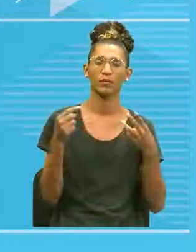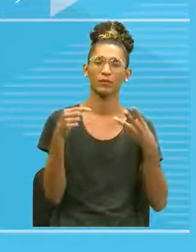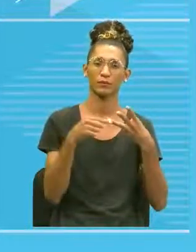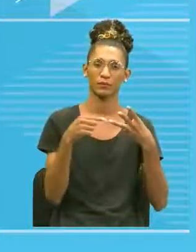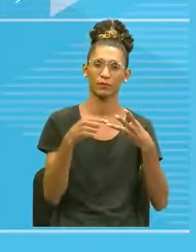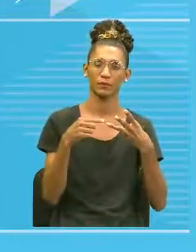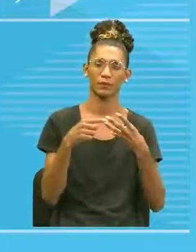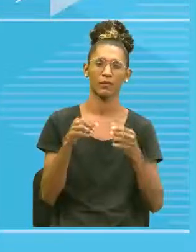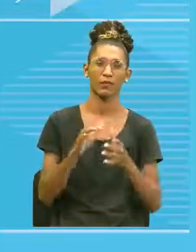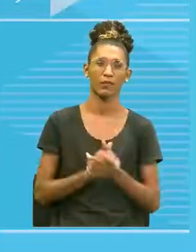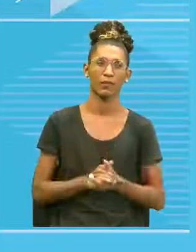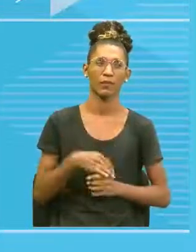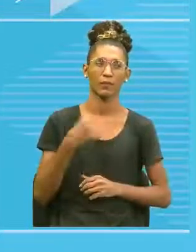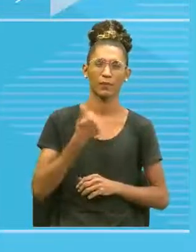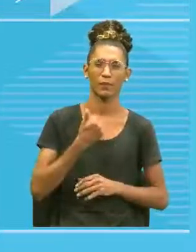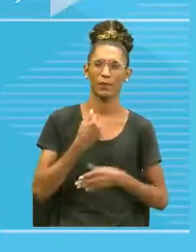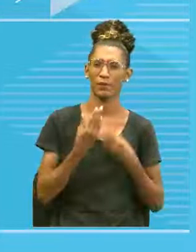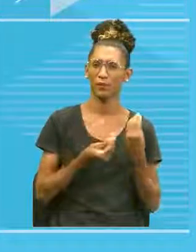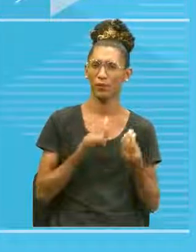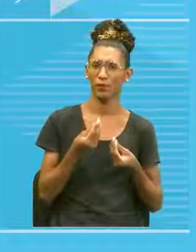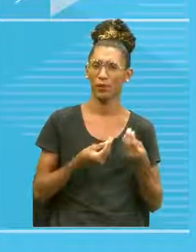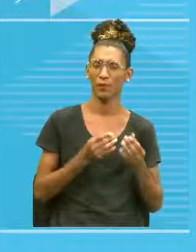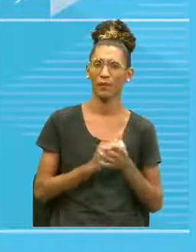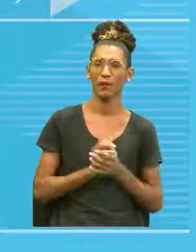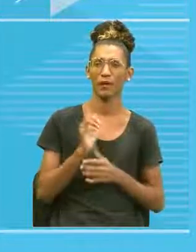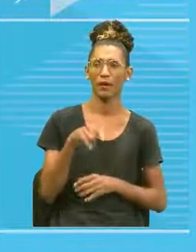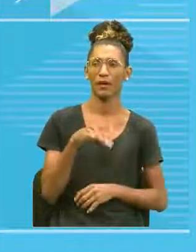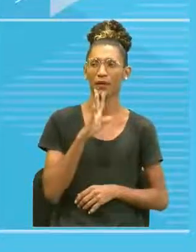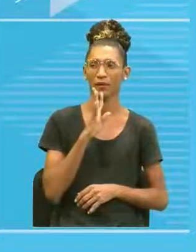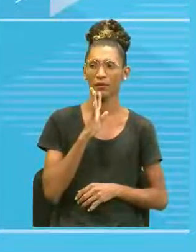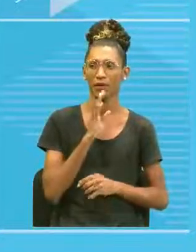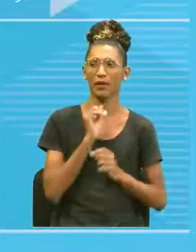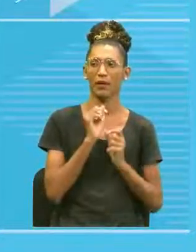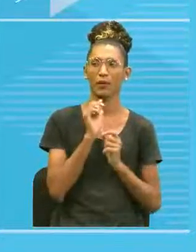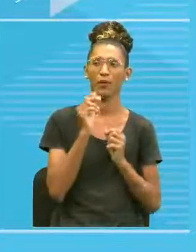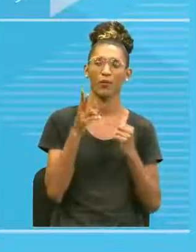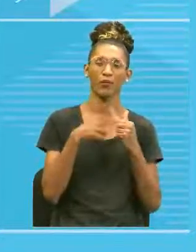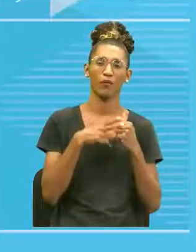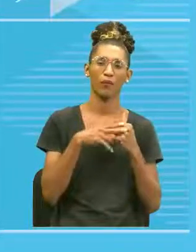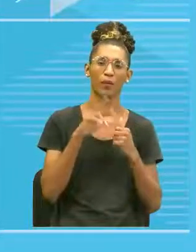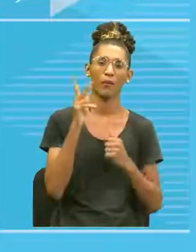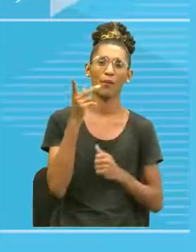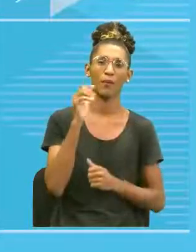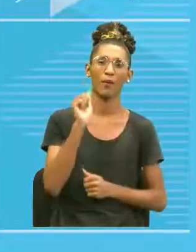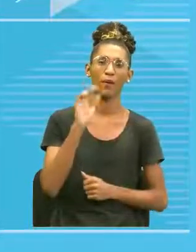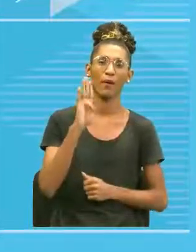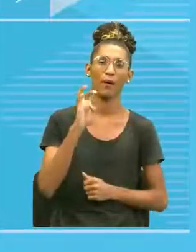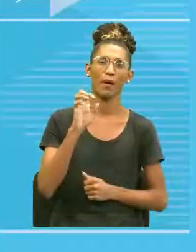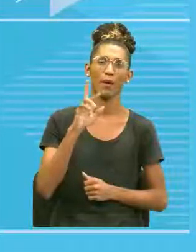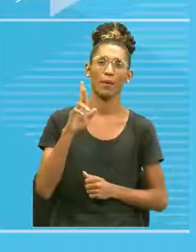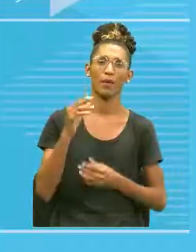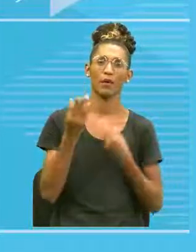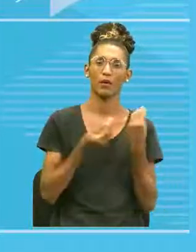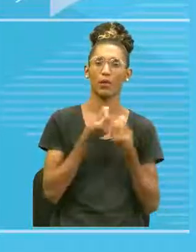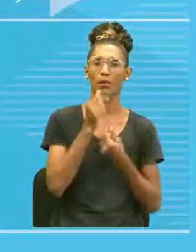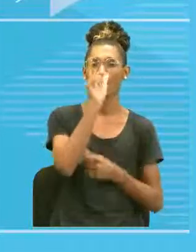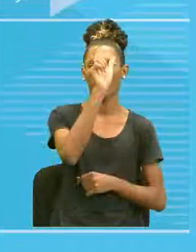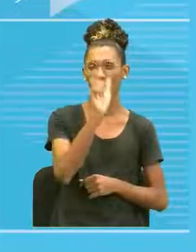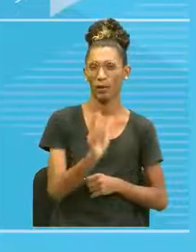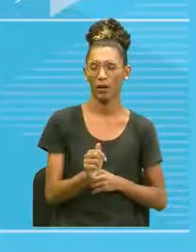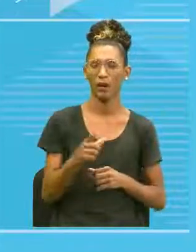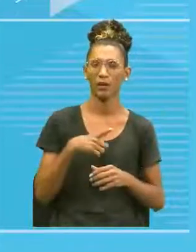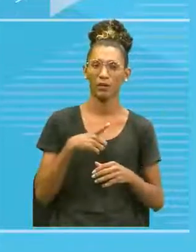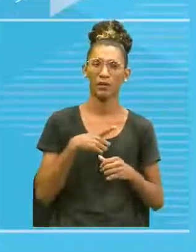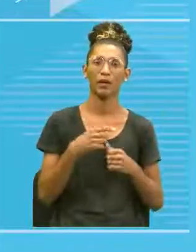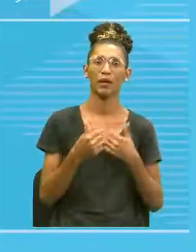o primeiro passo foi o que foi conhecer a conjugação do verbo haver né um verbo haver a função